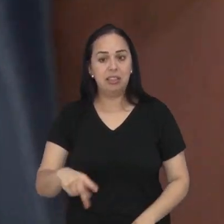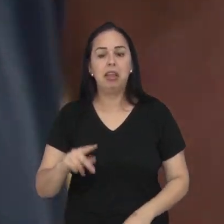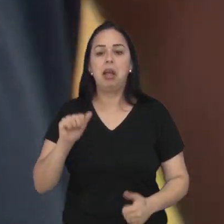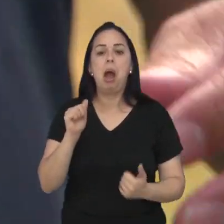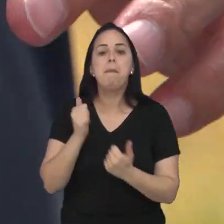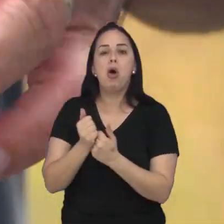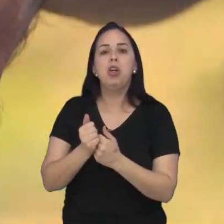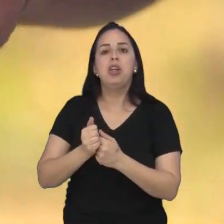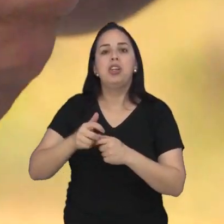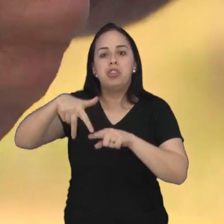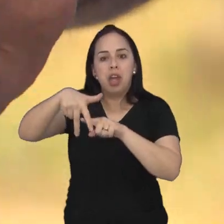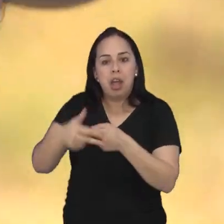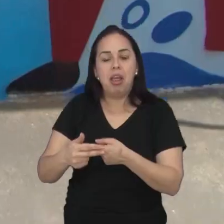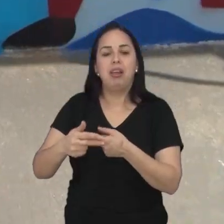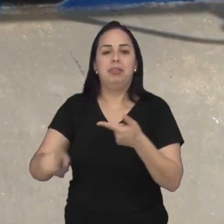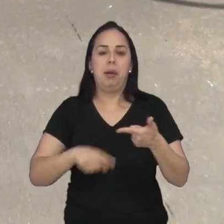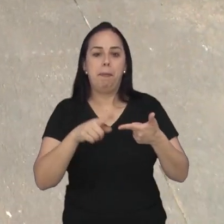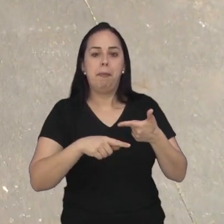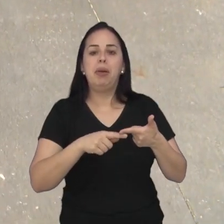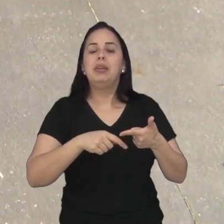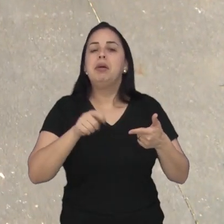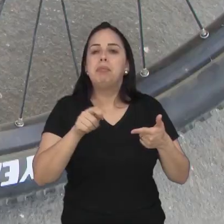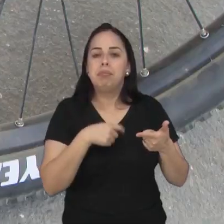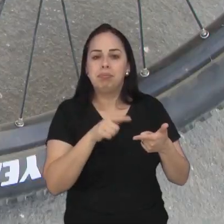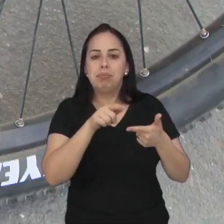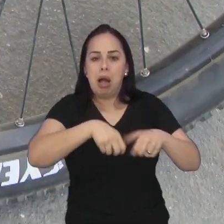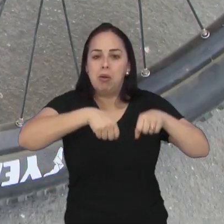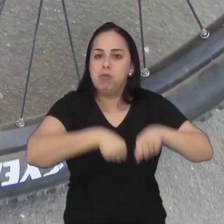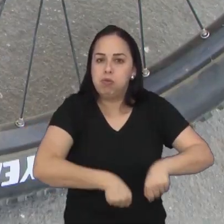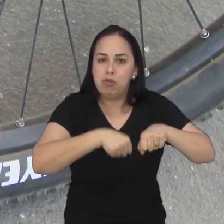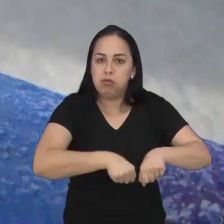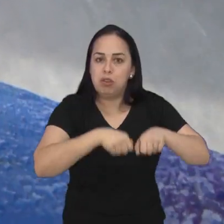também tem o apoio de ferramentas, mangueira,